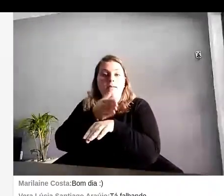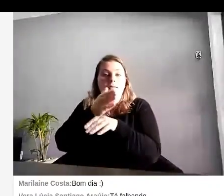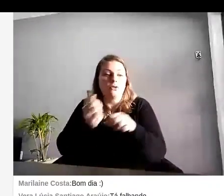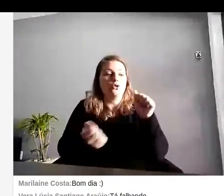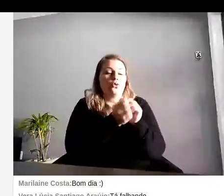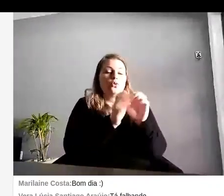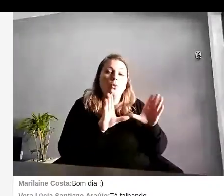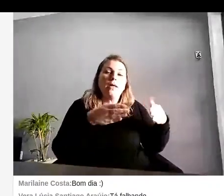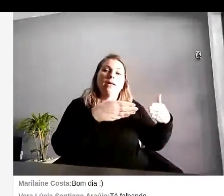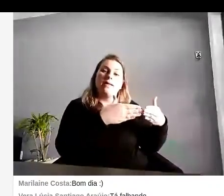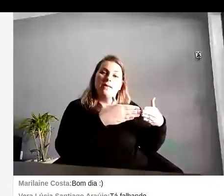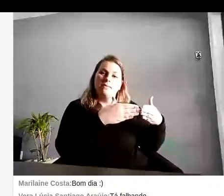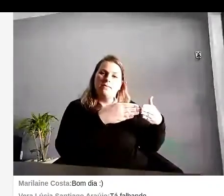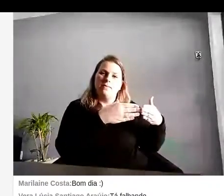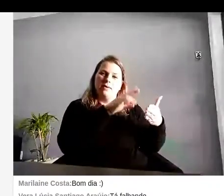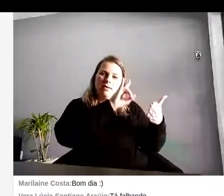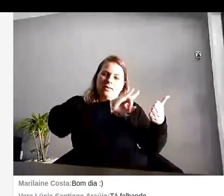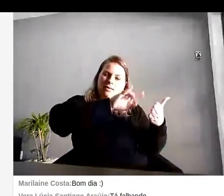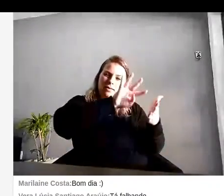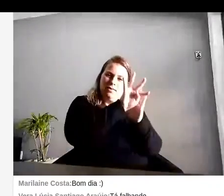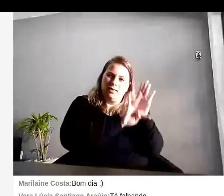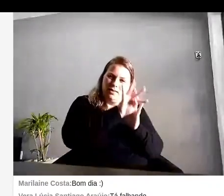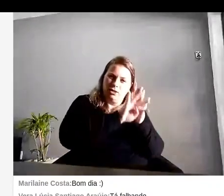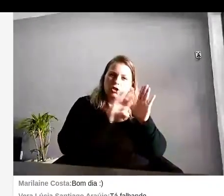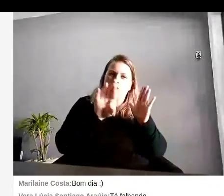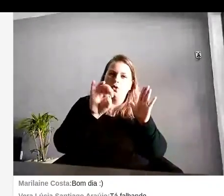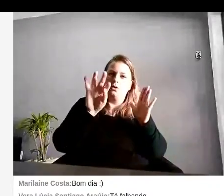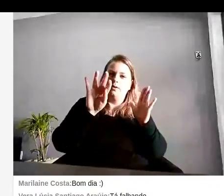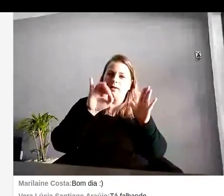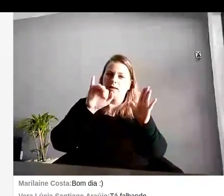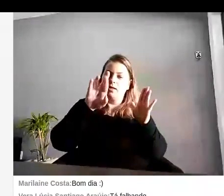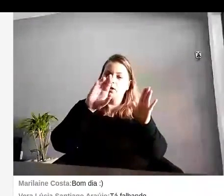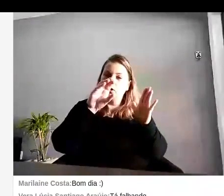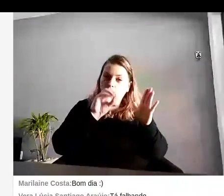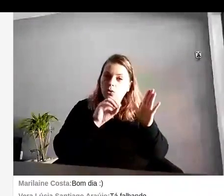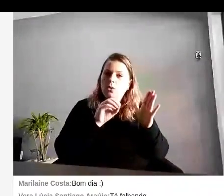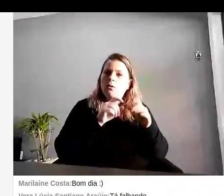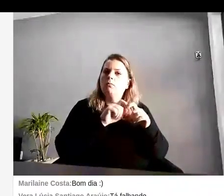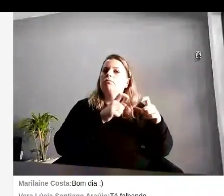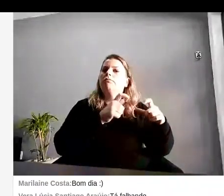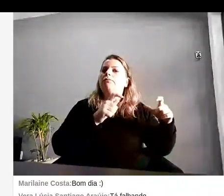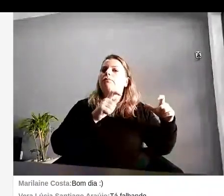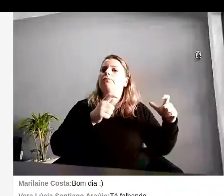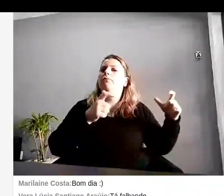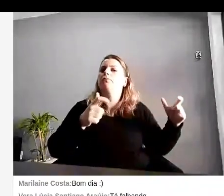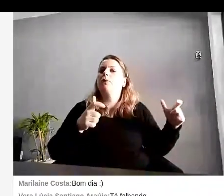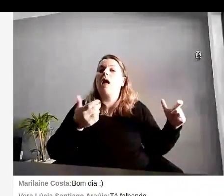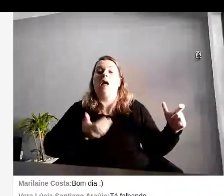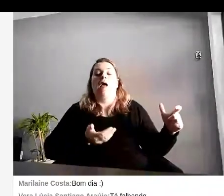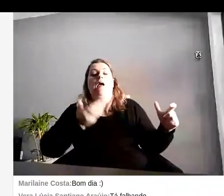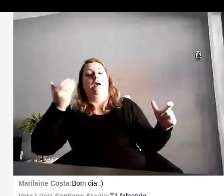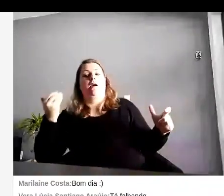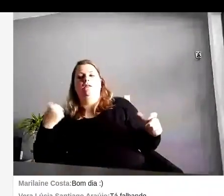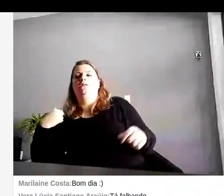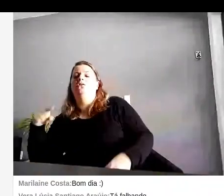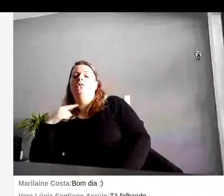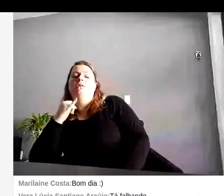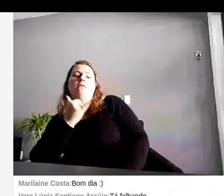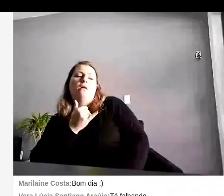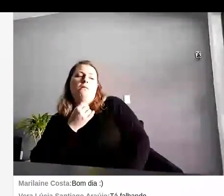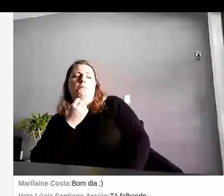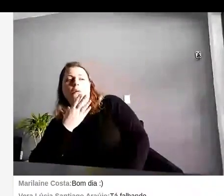Então, antes, como eu disse, a gente apenas dizia se estava bom ou se estava ruim. Então, ao